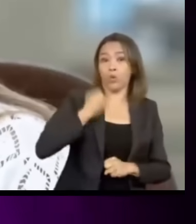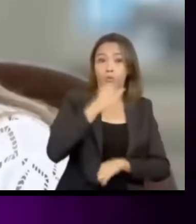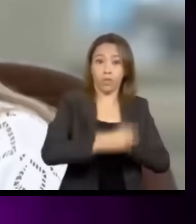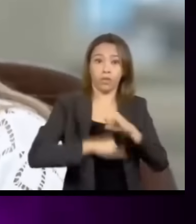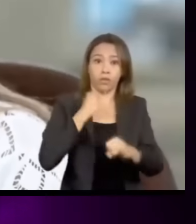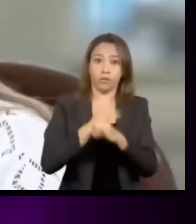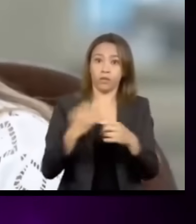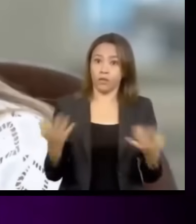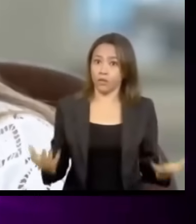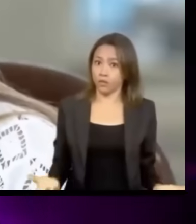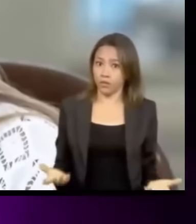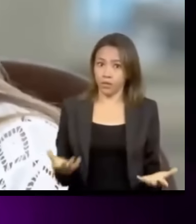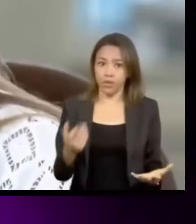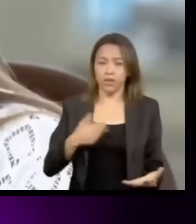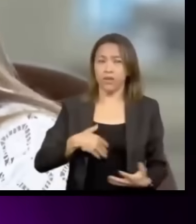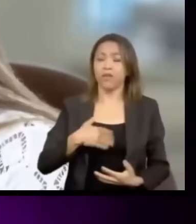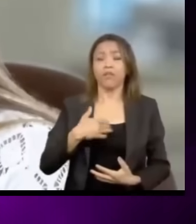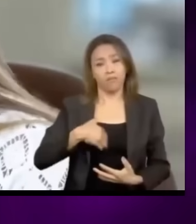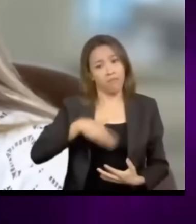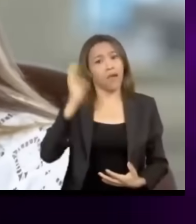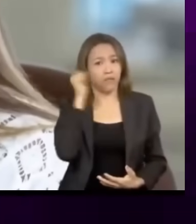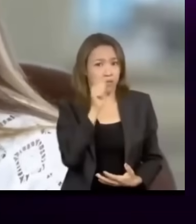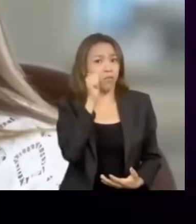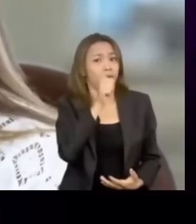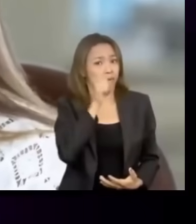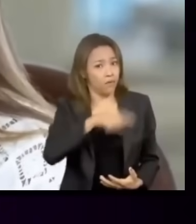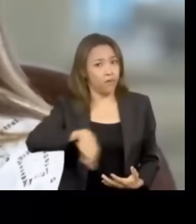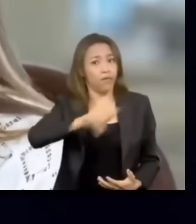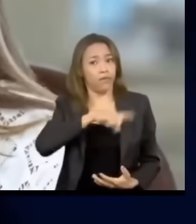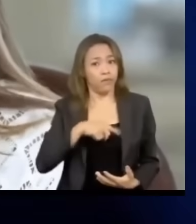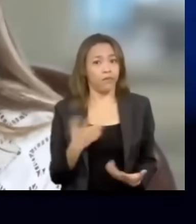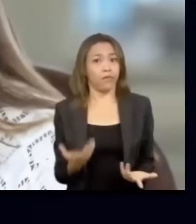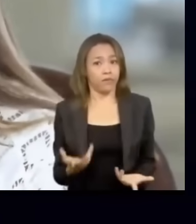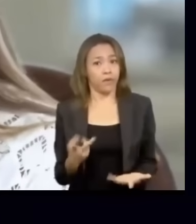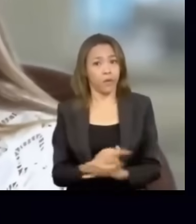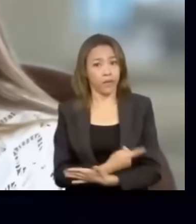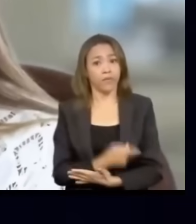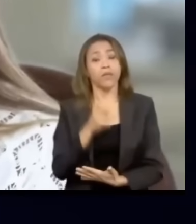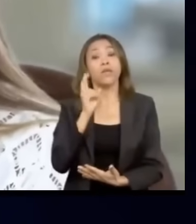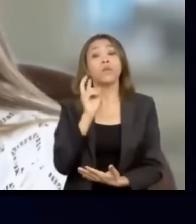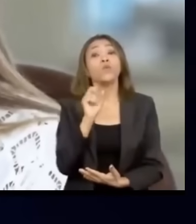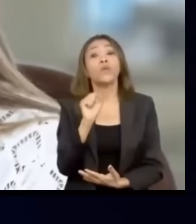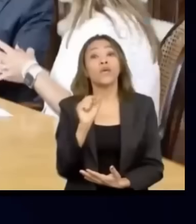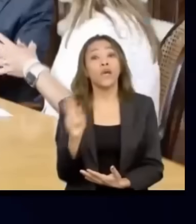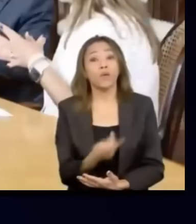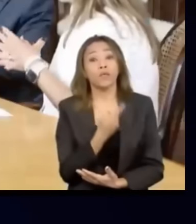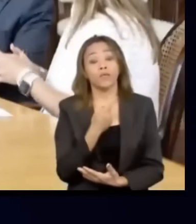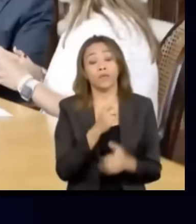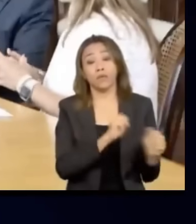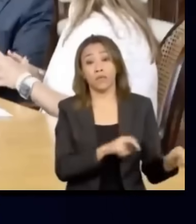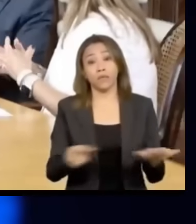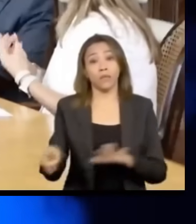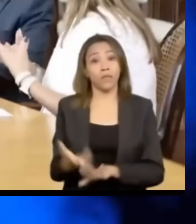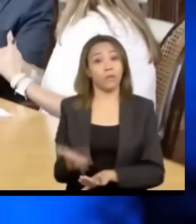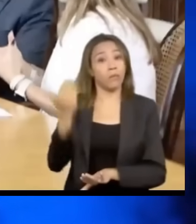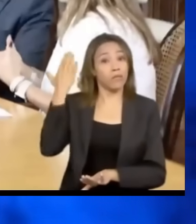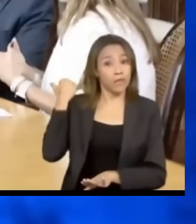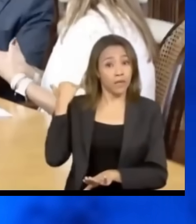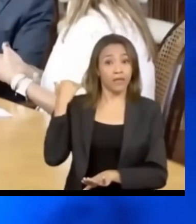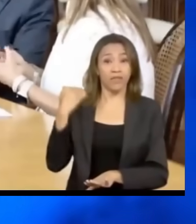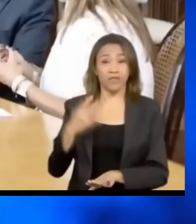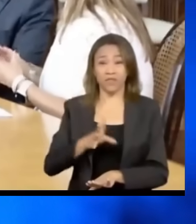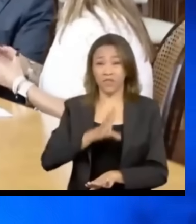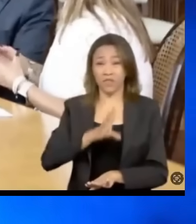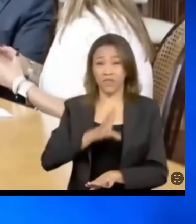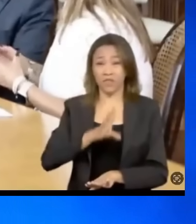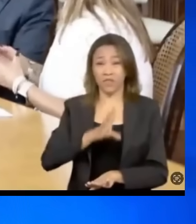as mulheres, a receber ódio pelas redes. Mas o que aconteceu semana passada foi muito mais invasivo, foi... Eu não consigo nem te